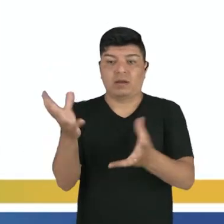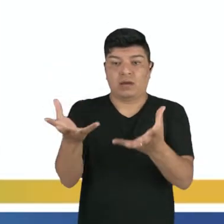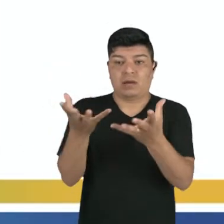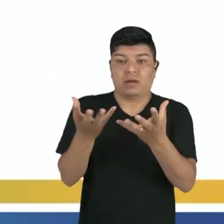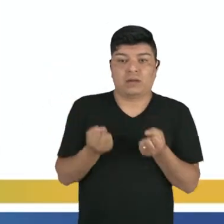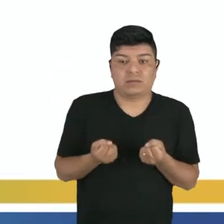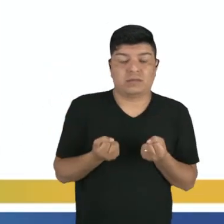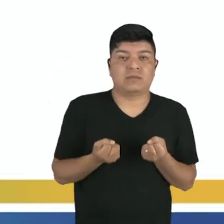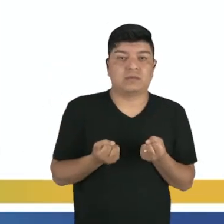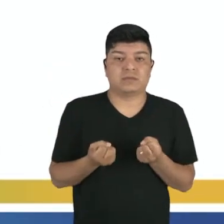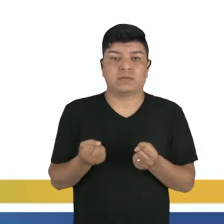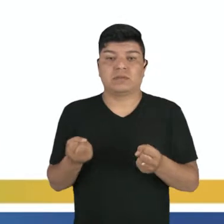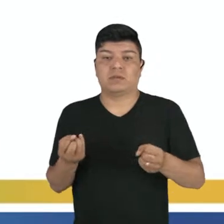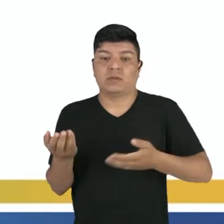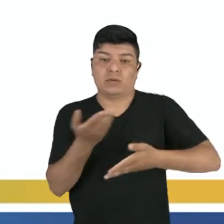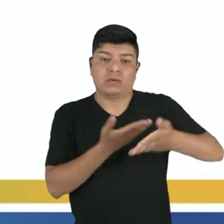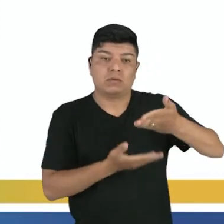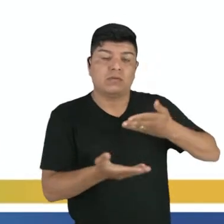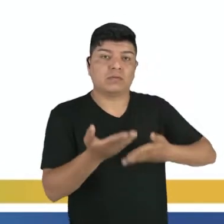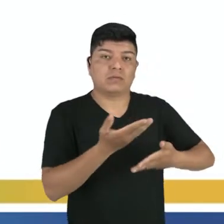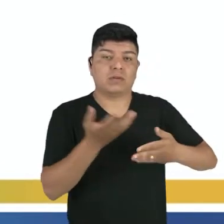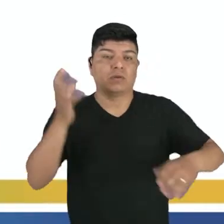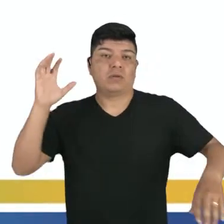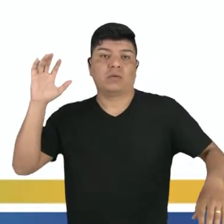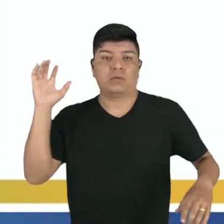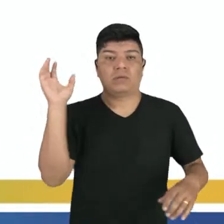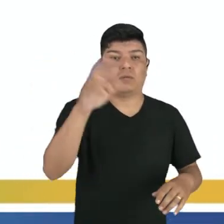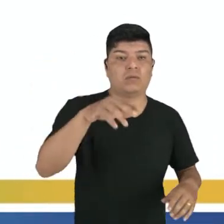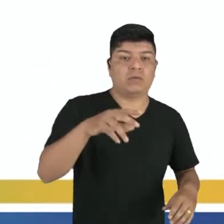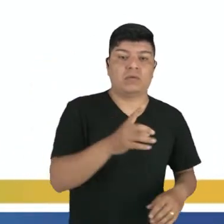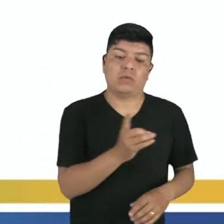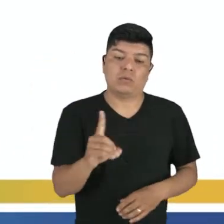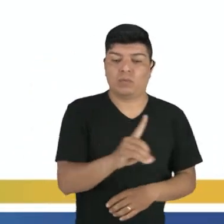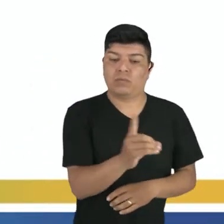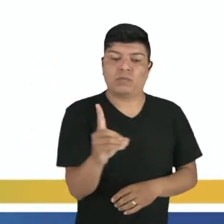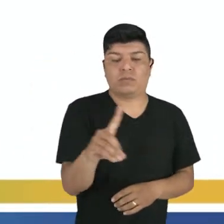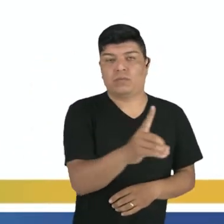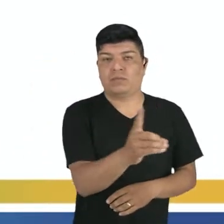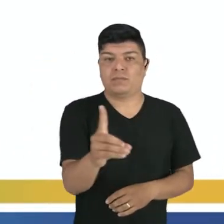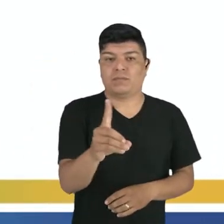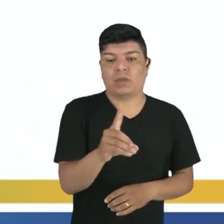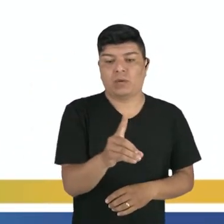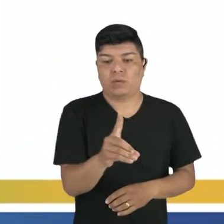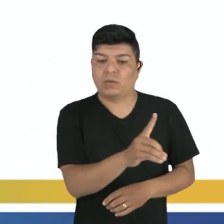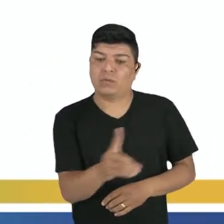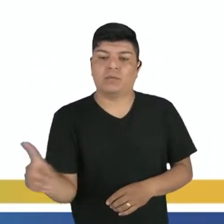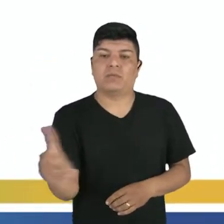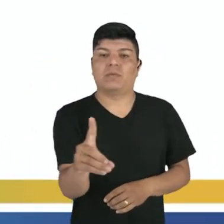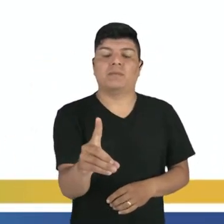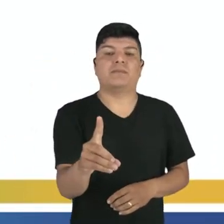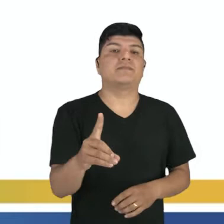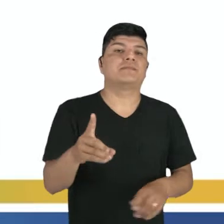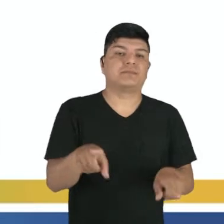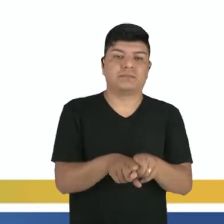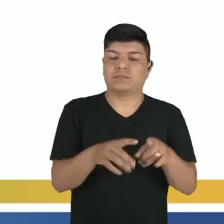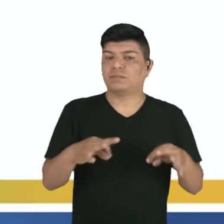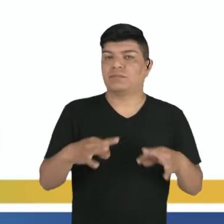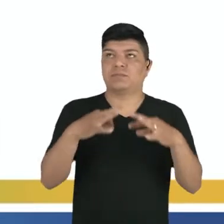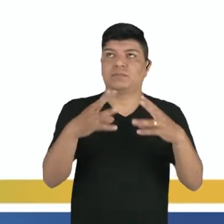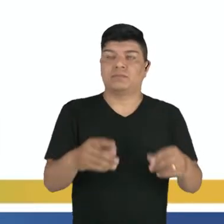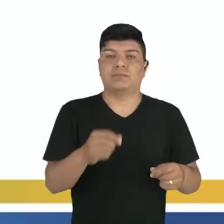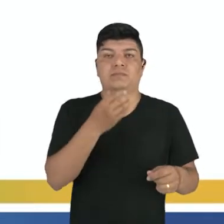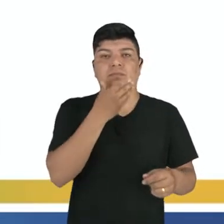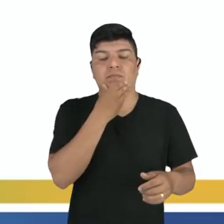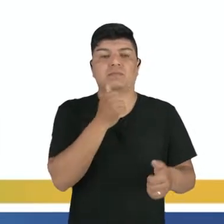recepção o passe arremesso o drible e assim tá todas essas fundamentos são realizadas